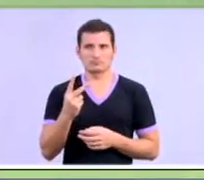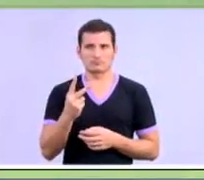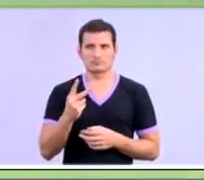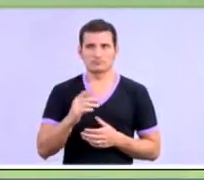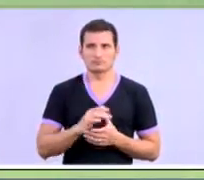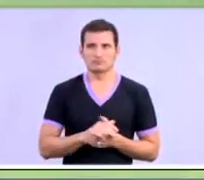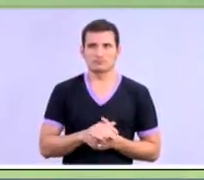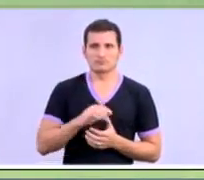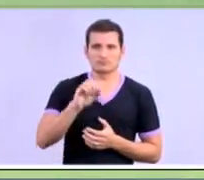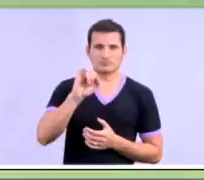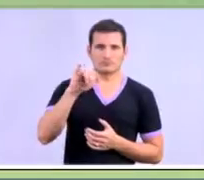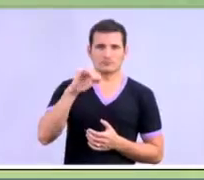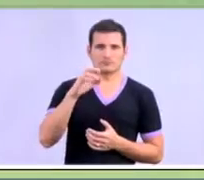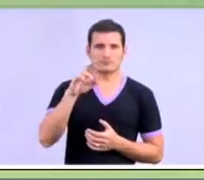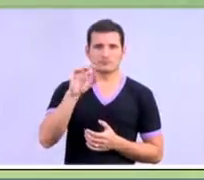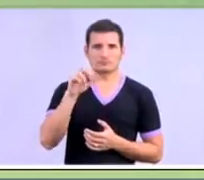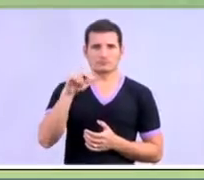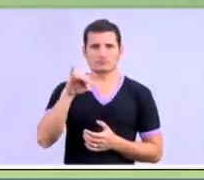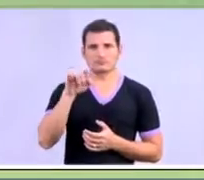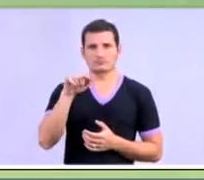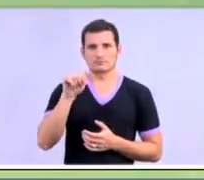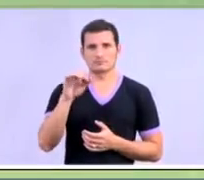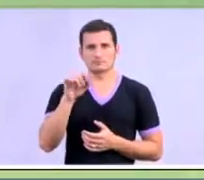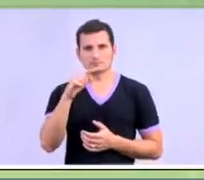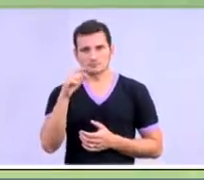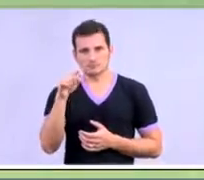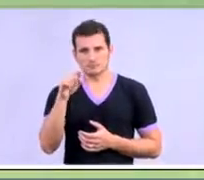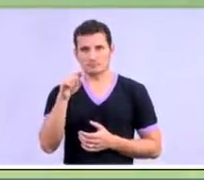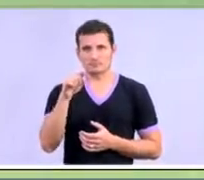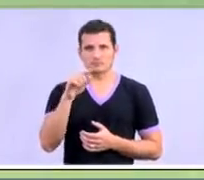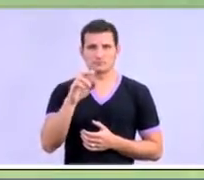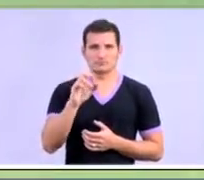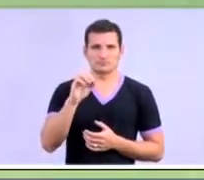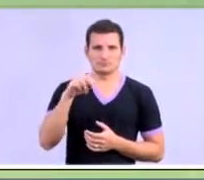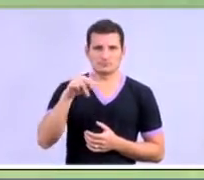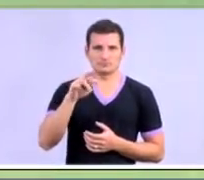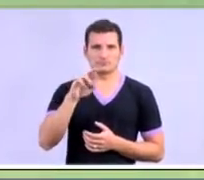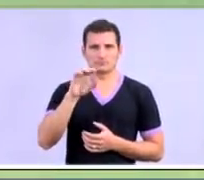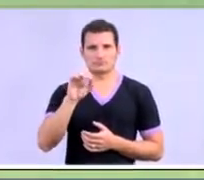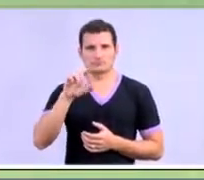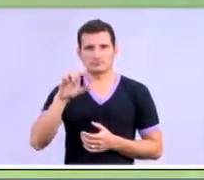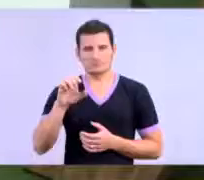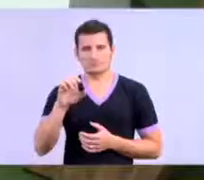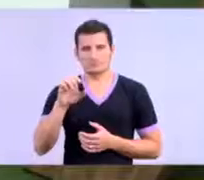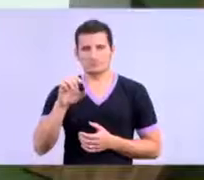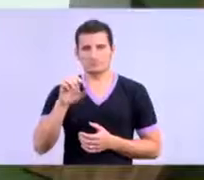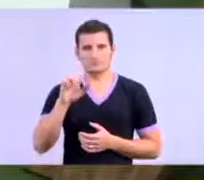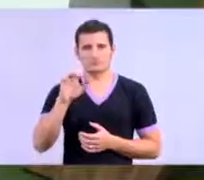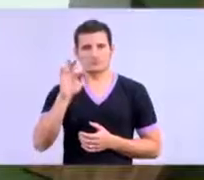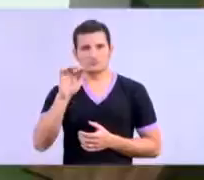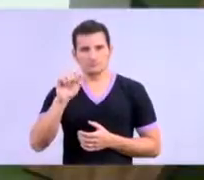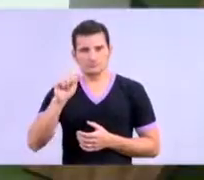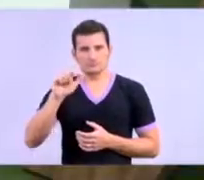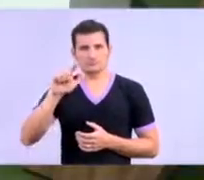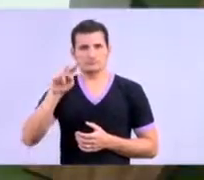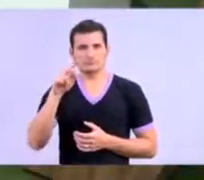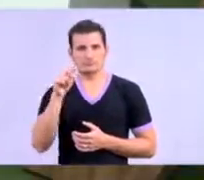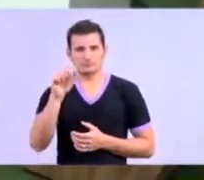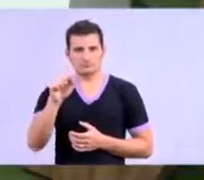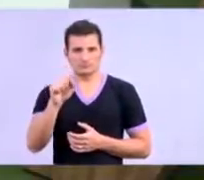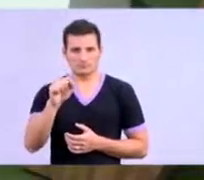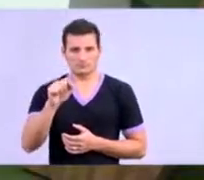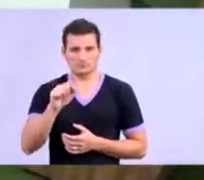questão de sincronização e controle de falhas. Professor, uma das itens também, a gente conversava mais cedo, é